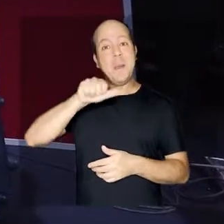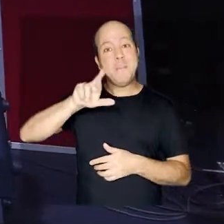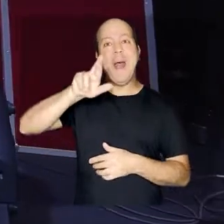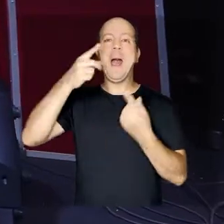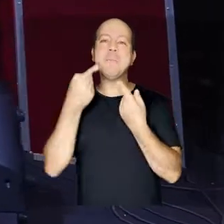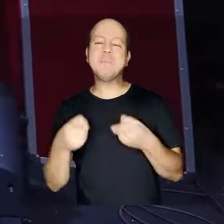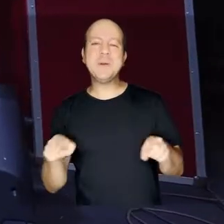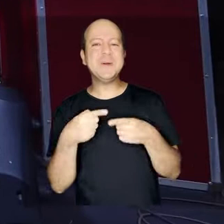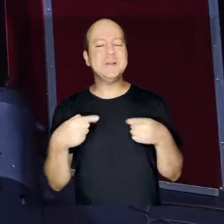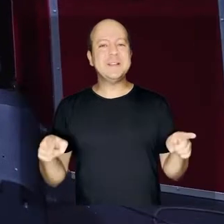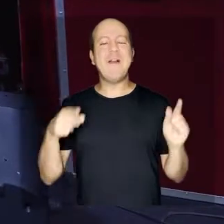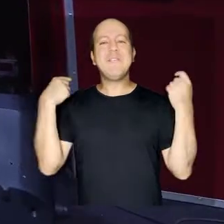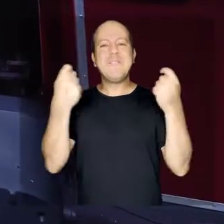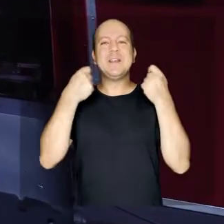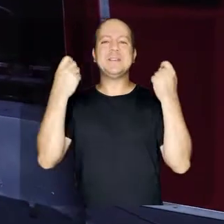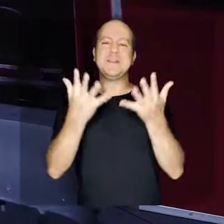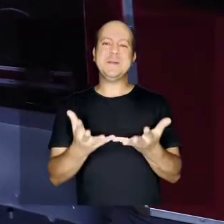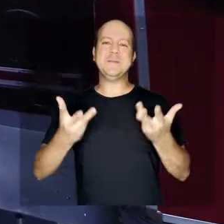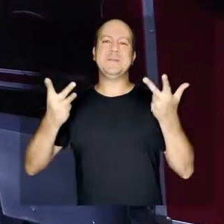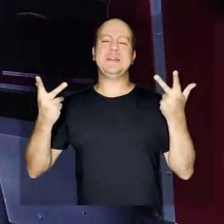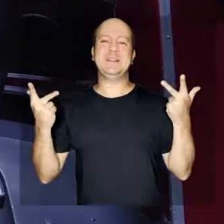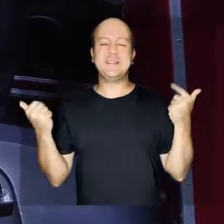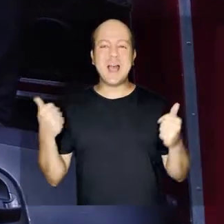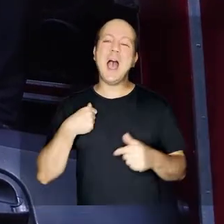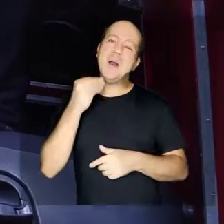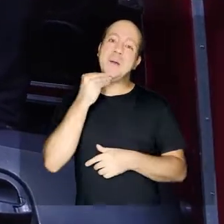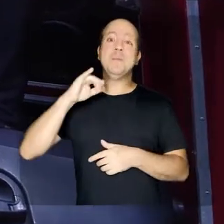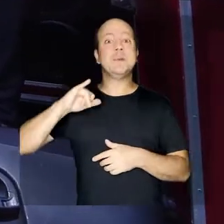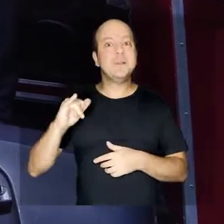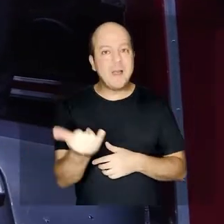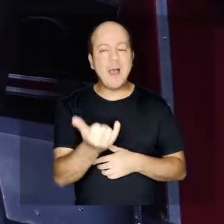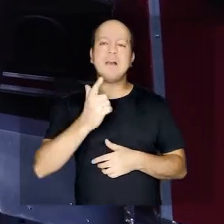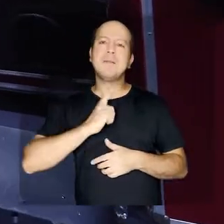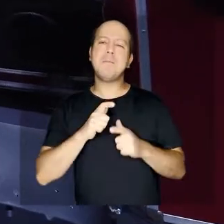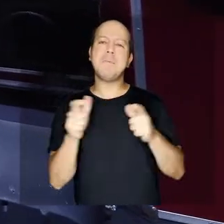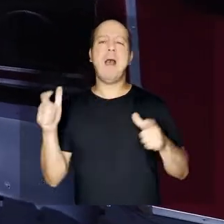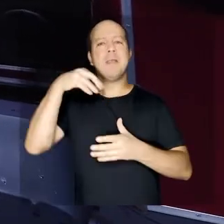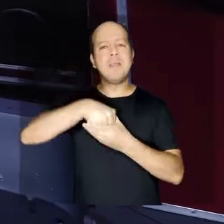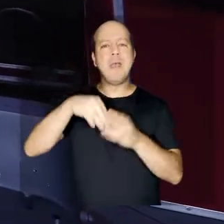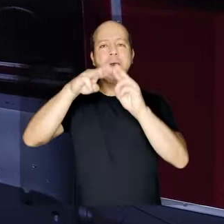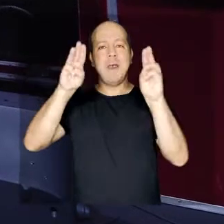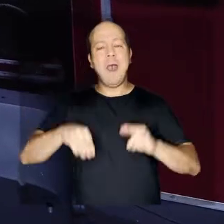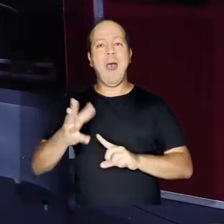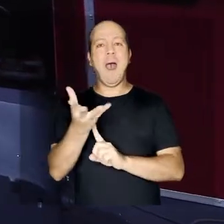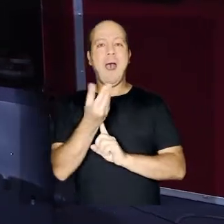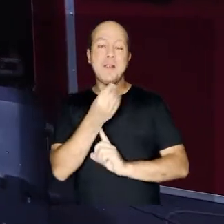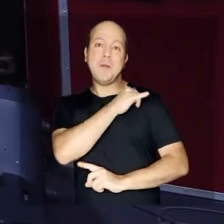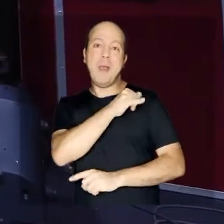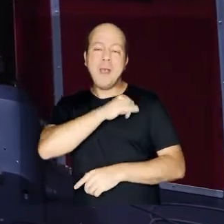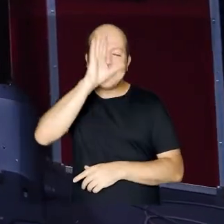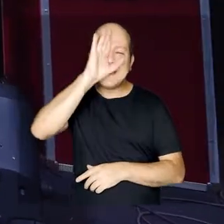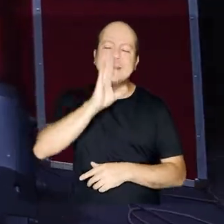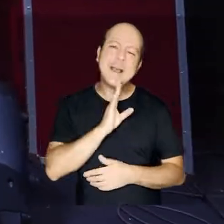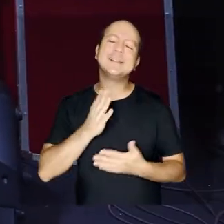no mar de música que é esse festival maravilhoso essa essa oportunidade é muito grande dentro de um museu Museu de Arte